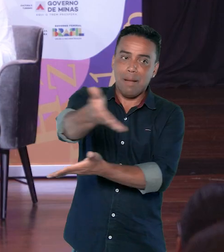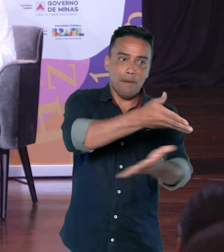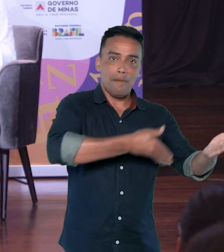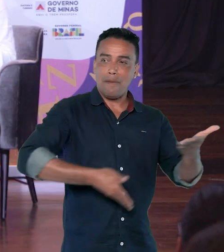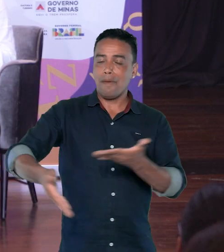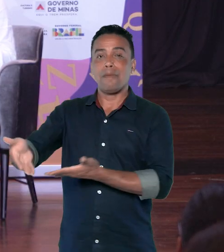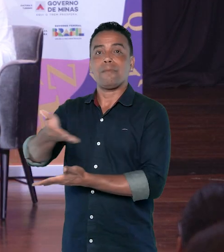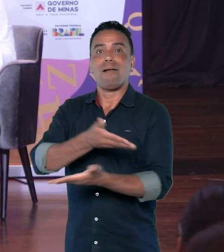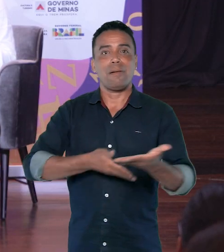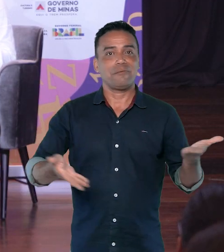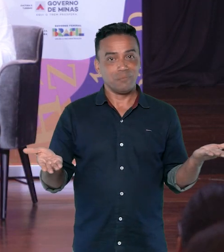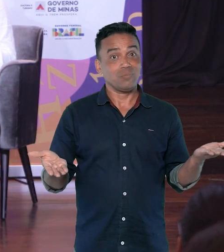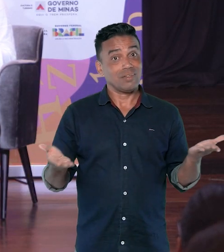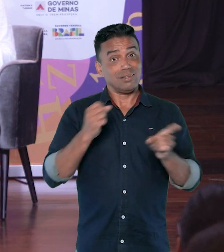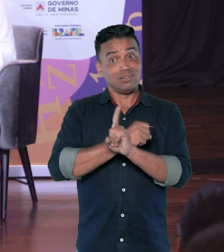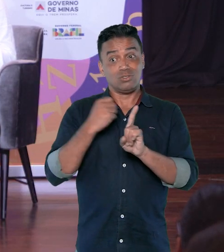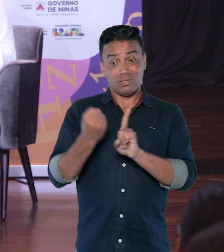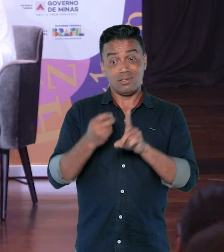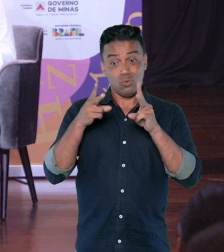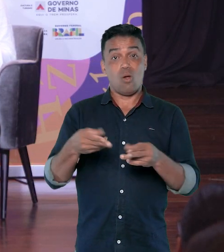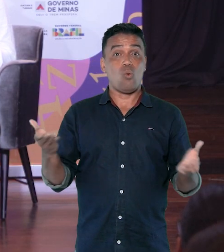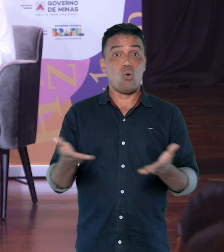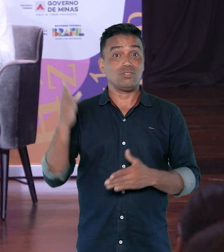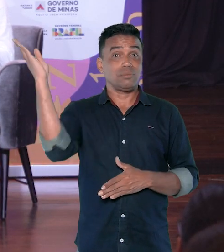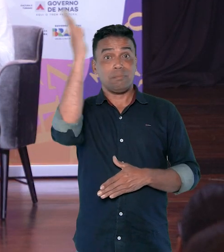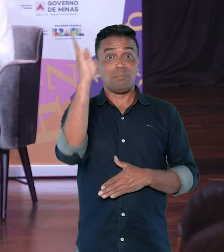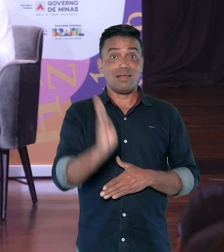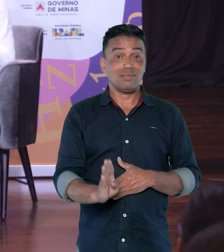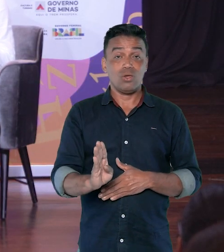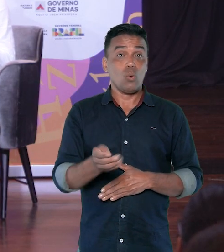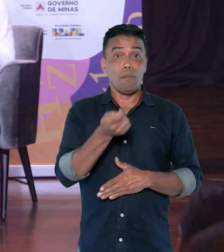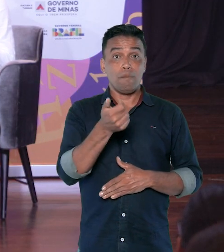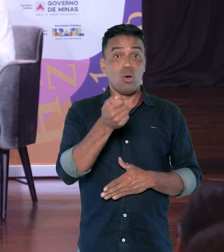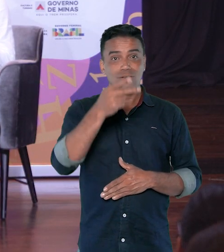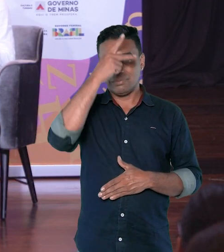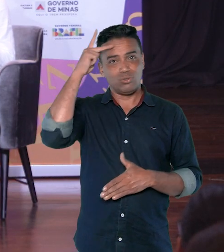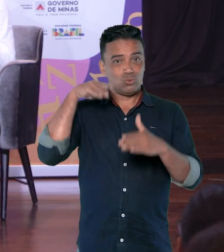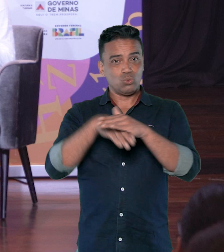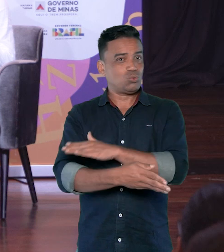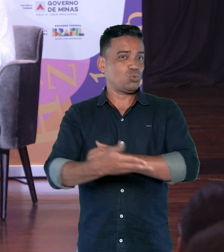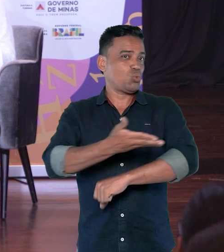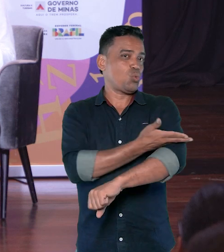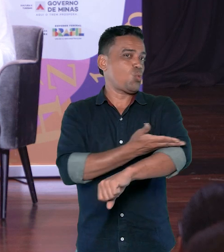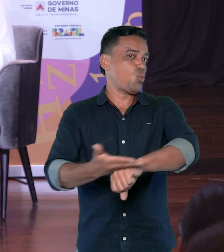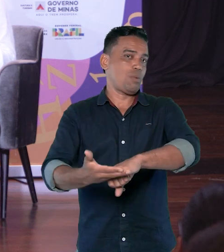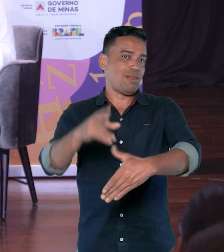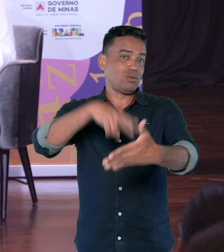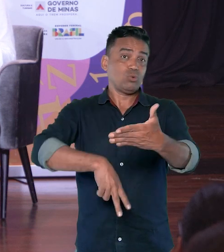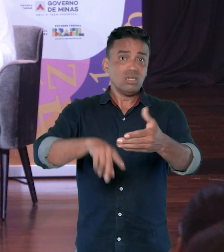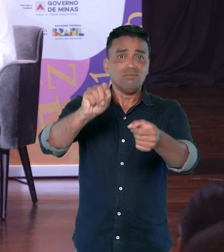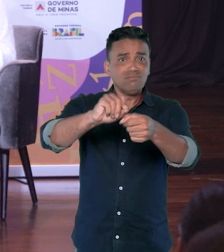leu. Ainda mais numa sociedade como essa, como o Brasil, em que a gente tem poucos leitores. Façam